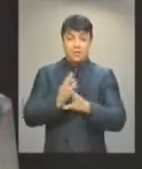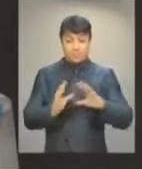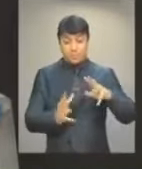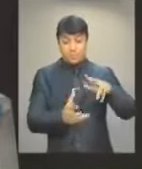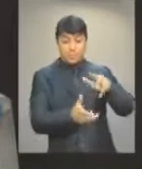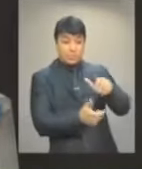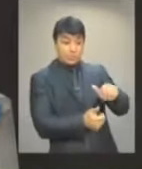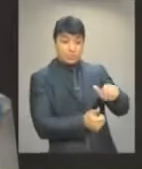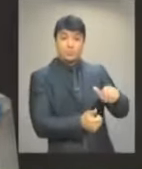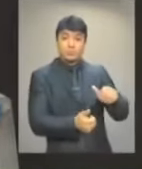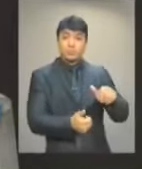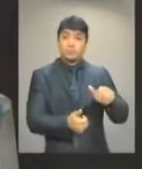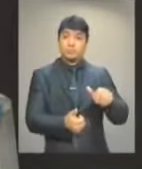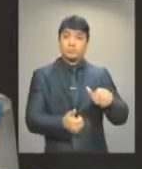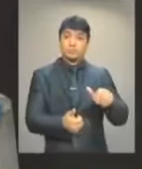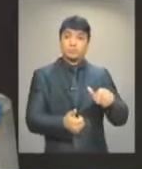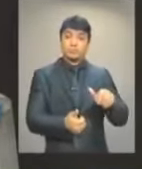planetário